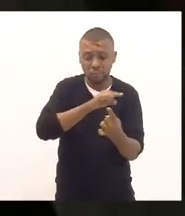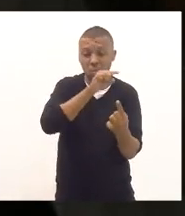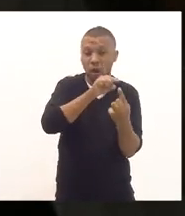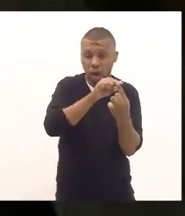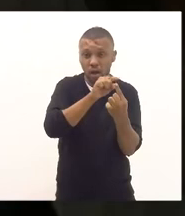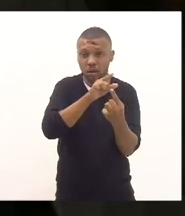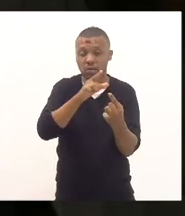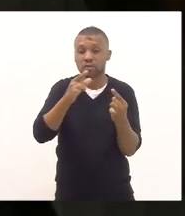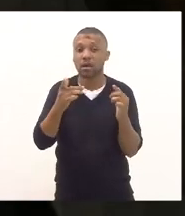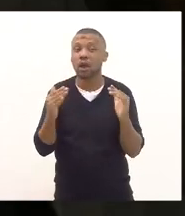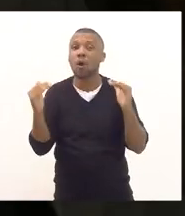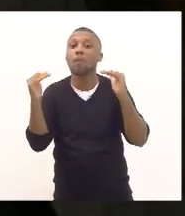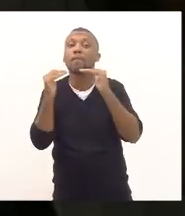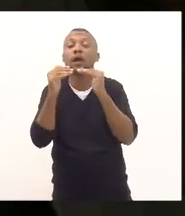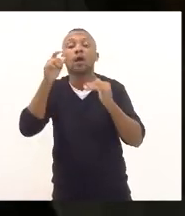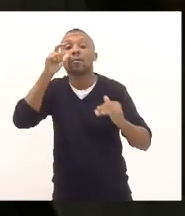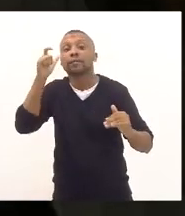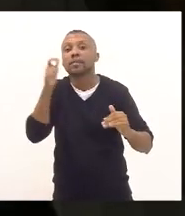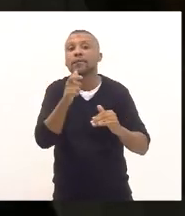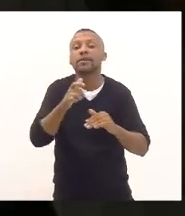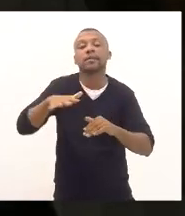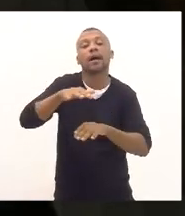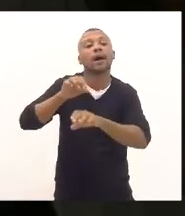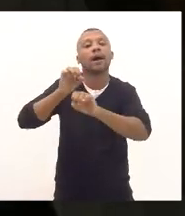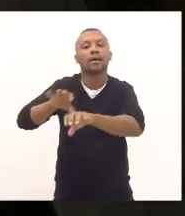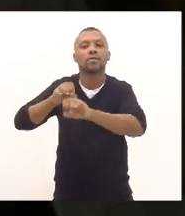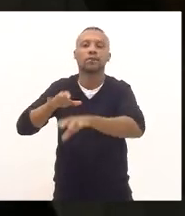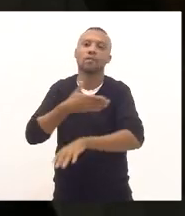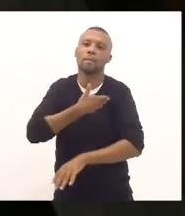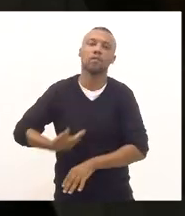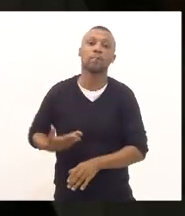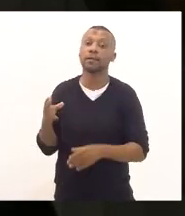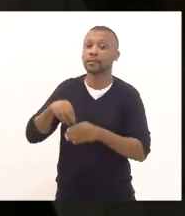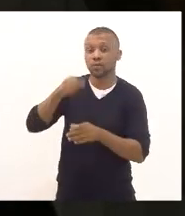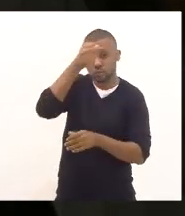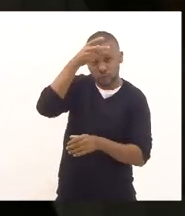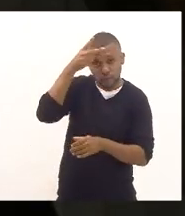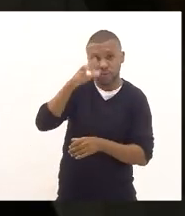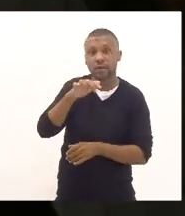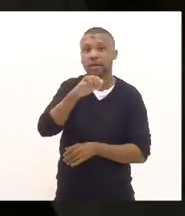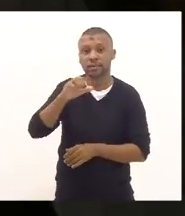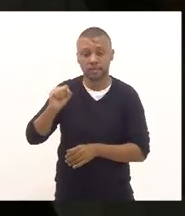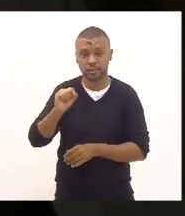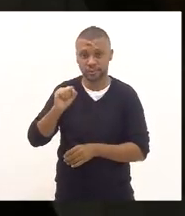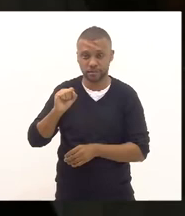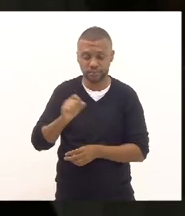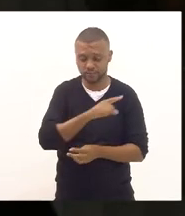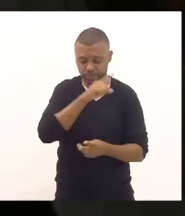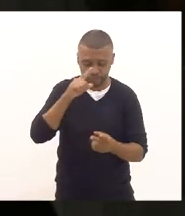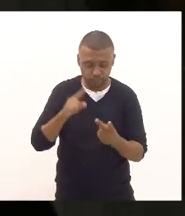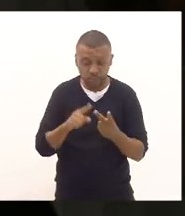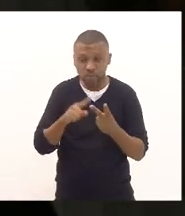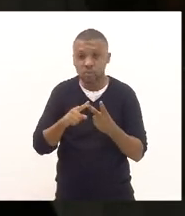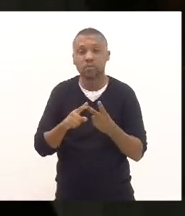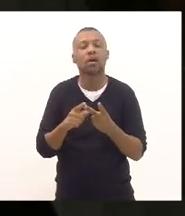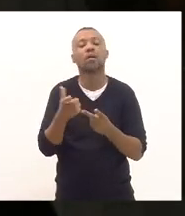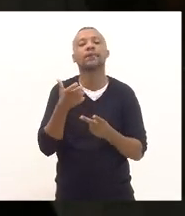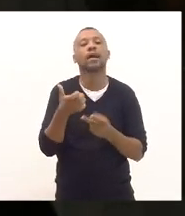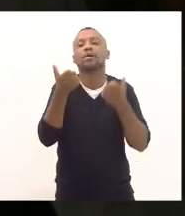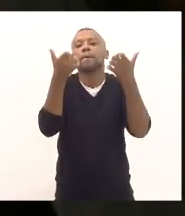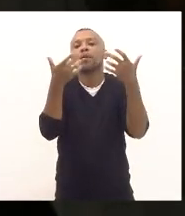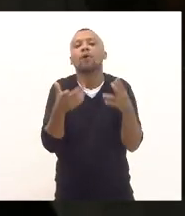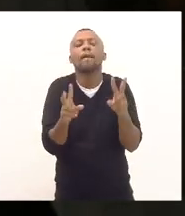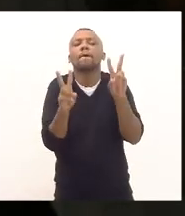correspondem a defesa dos interesses da educação pública no município de Duque de Caxias segundo lugar eu quero aqui